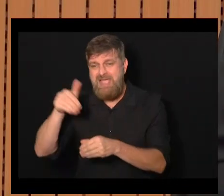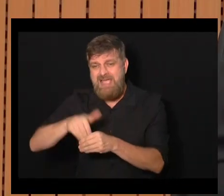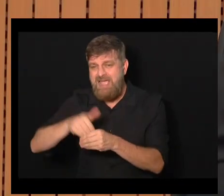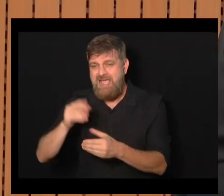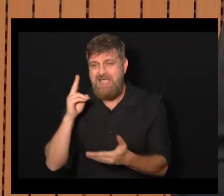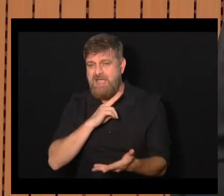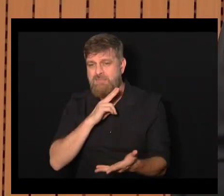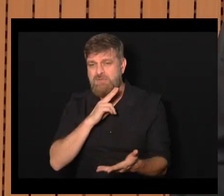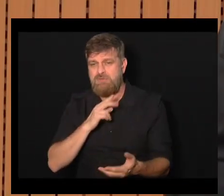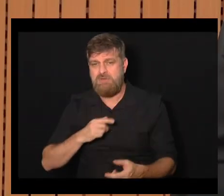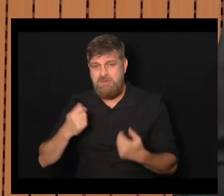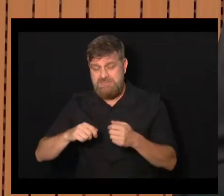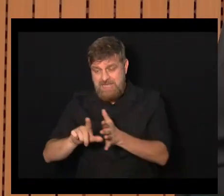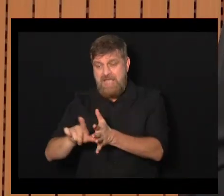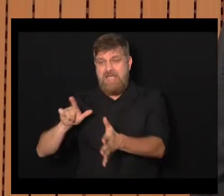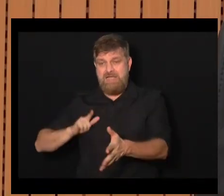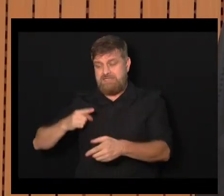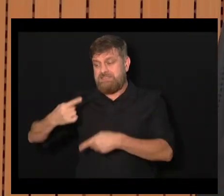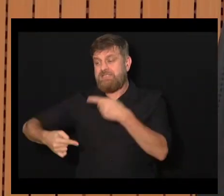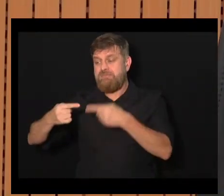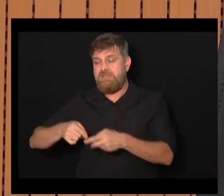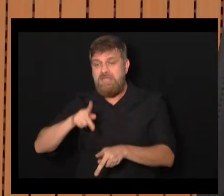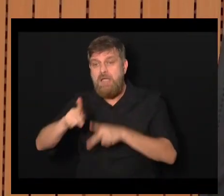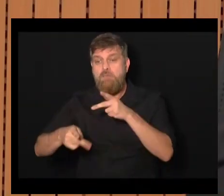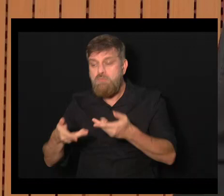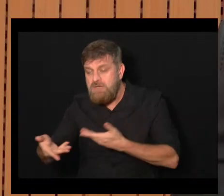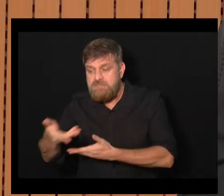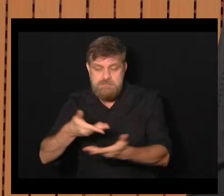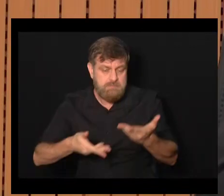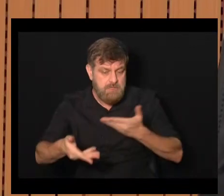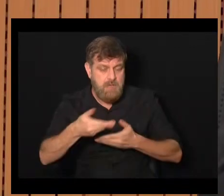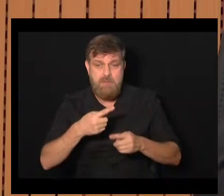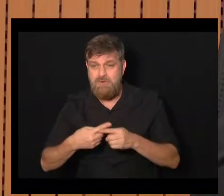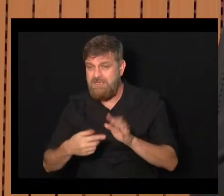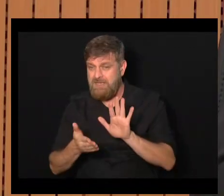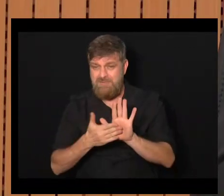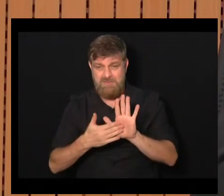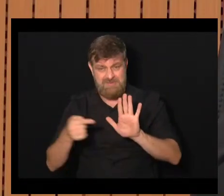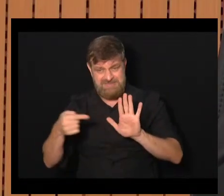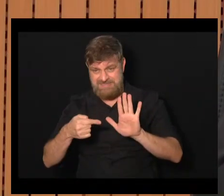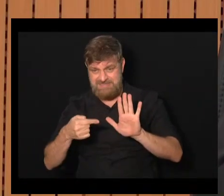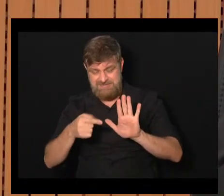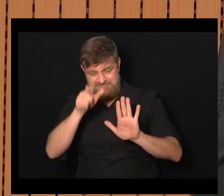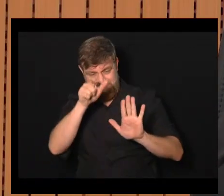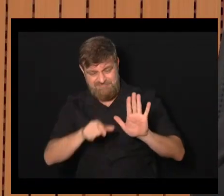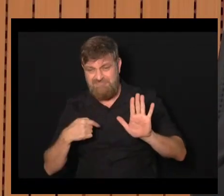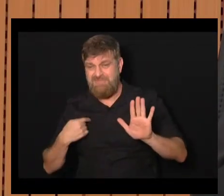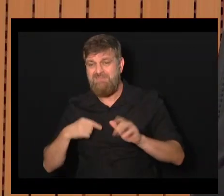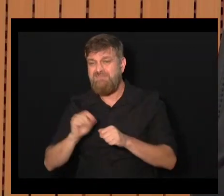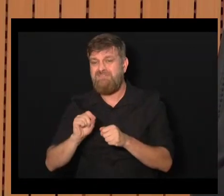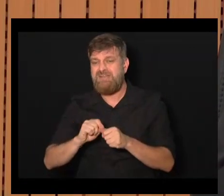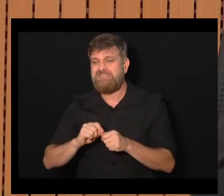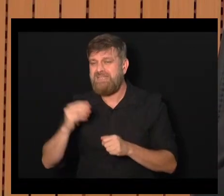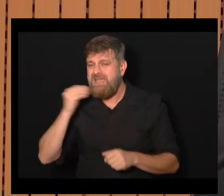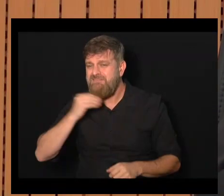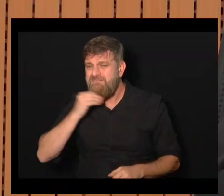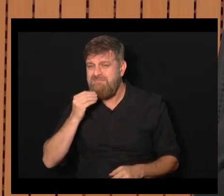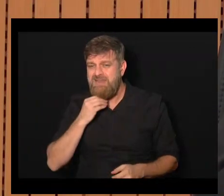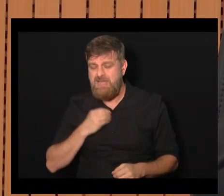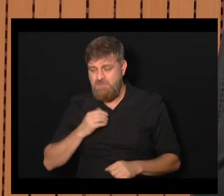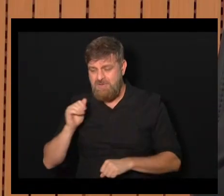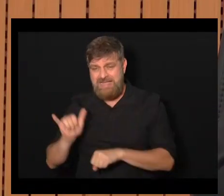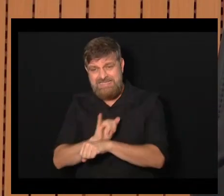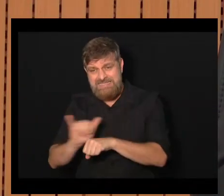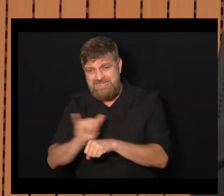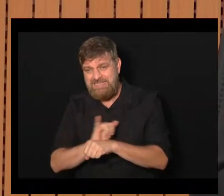É necessário debater principalmente com a população, pois a proposta, do jeito que se apresenta, enfraquece o combate à corrupção e